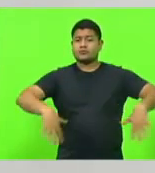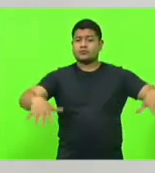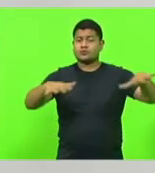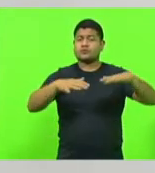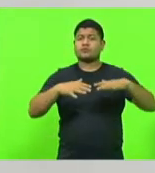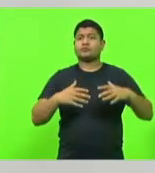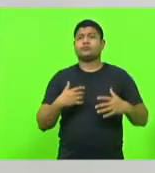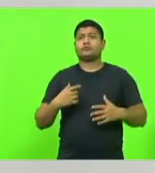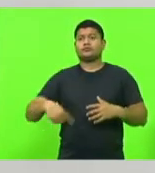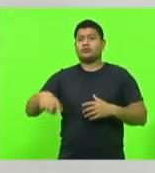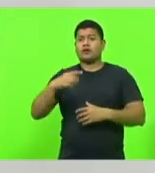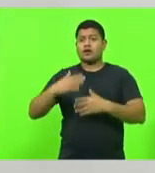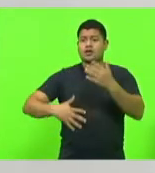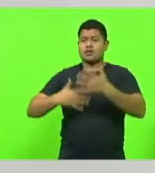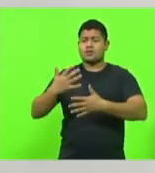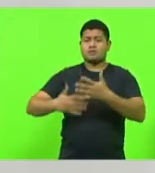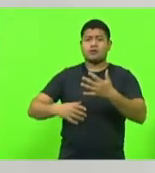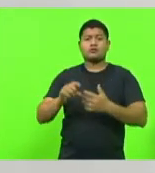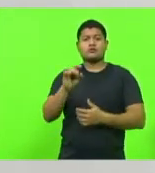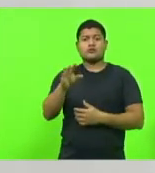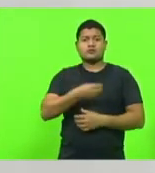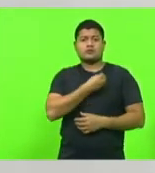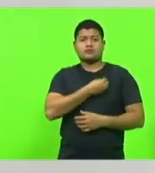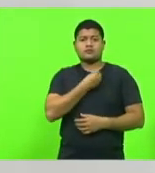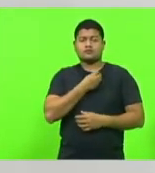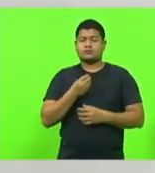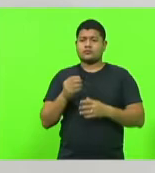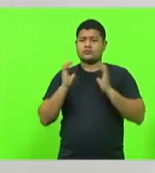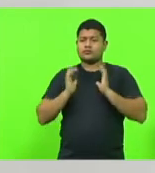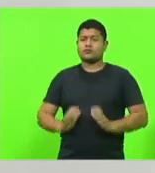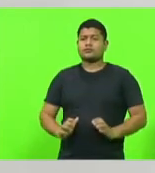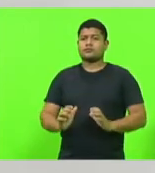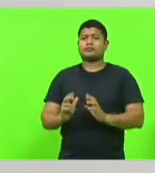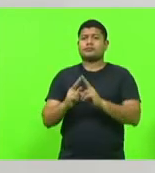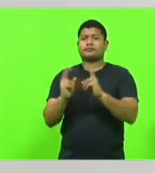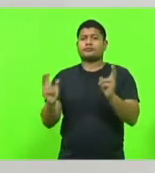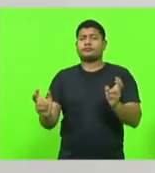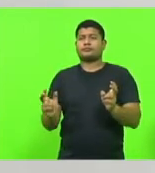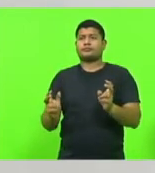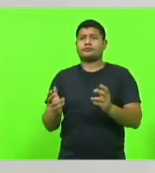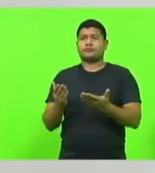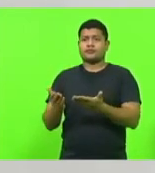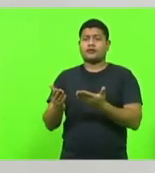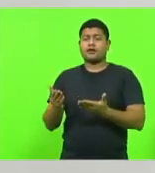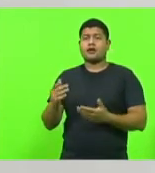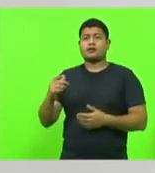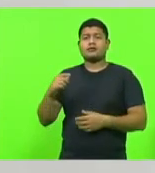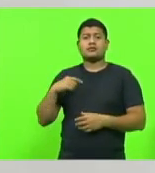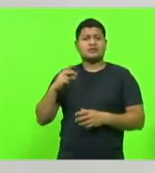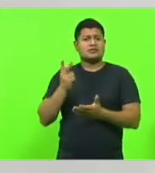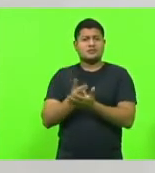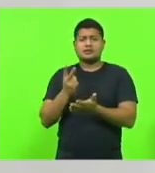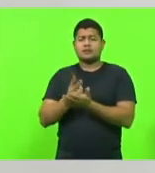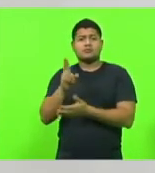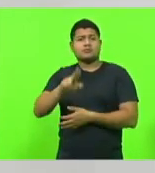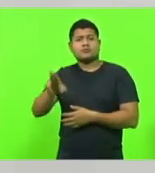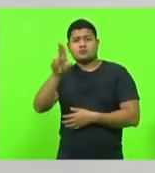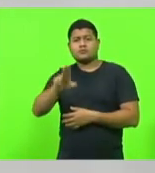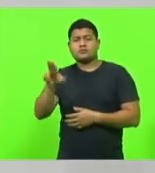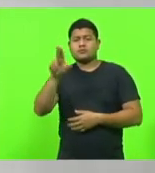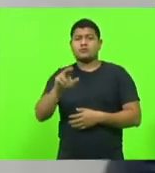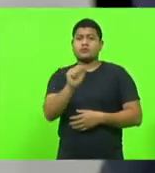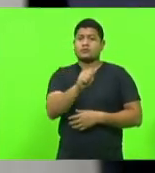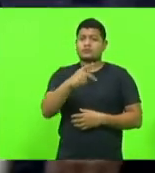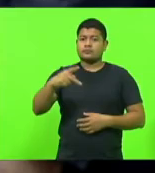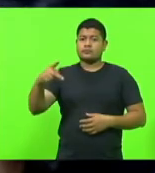vamos atrapalhar apenas a vida do cidadão de Florianópolis, do passageiro, daquele que pega a condução, o Uber, o 99,